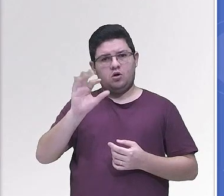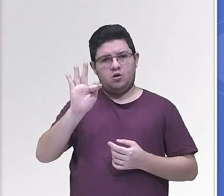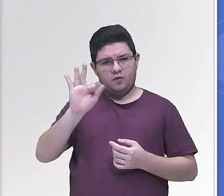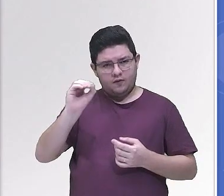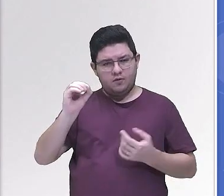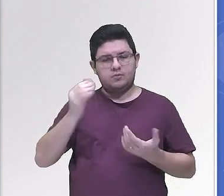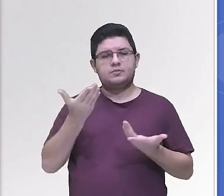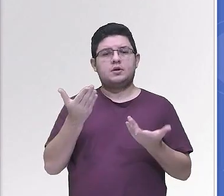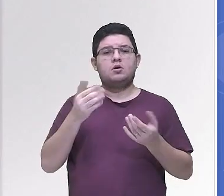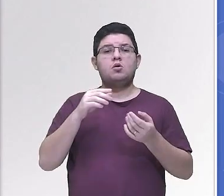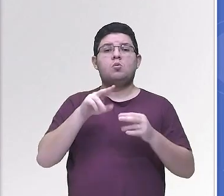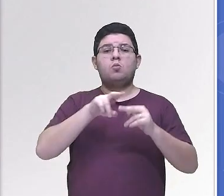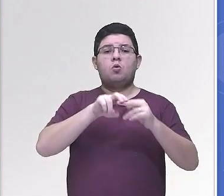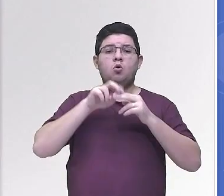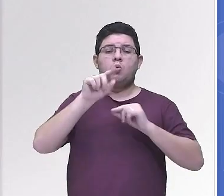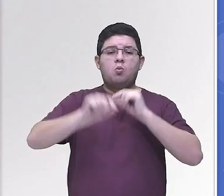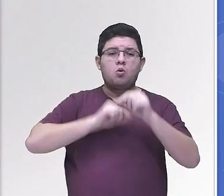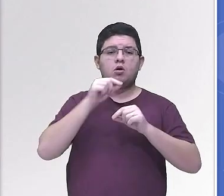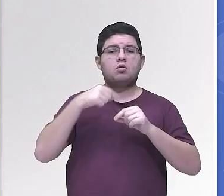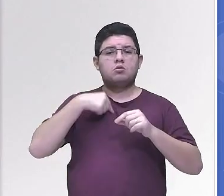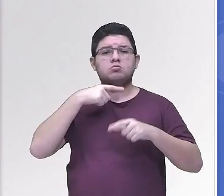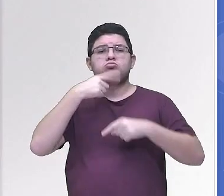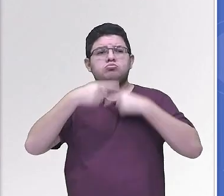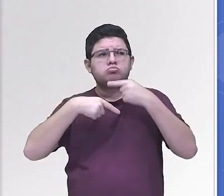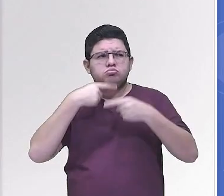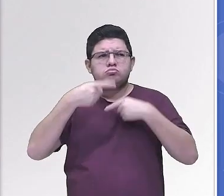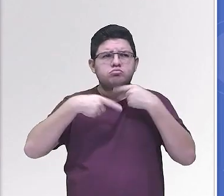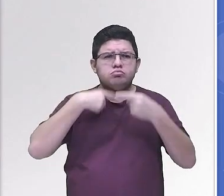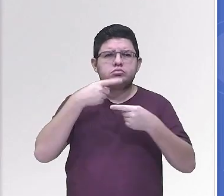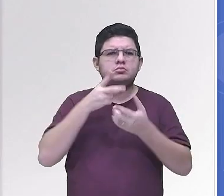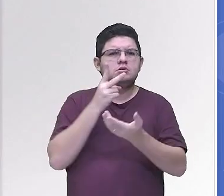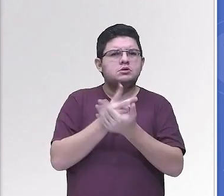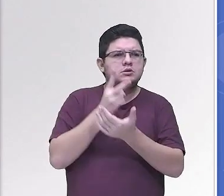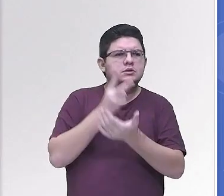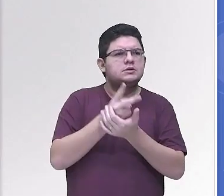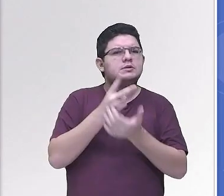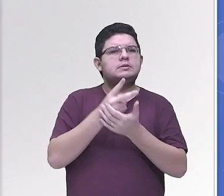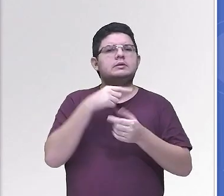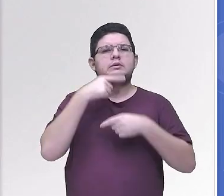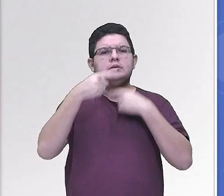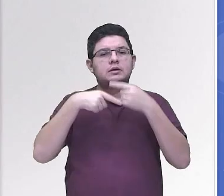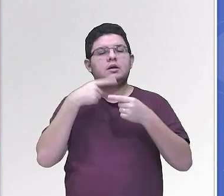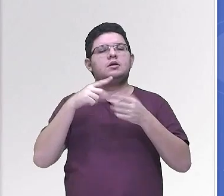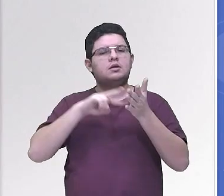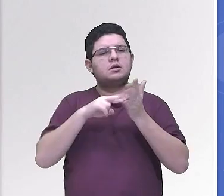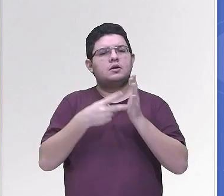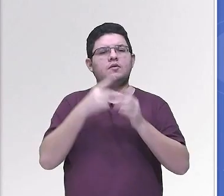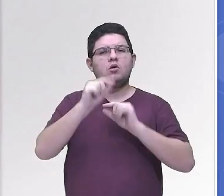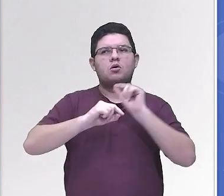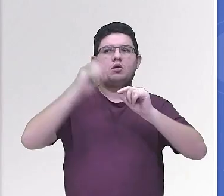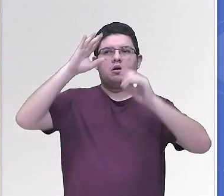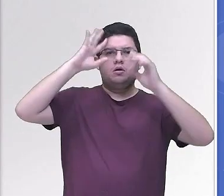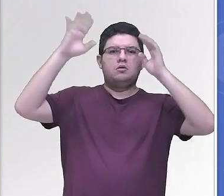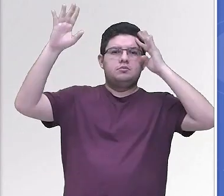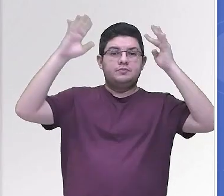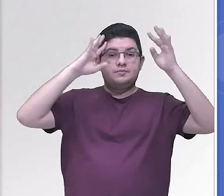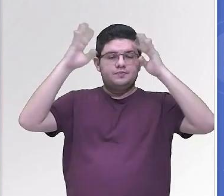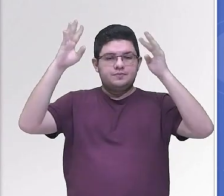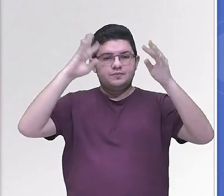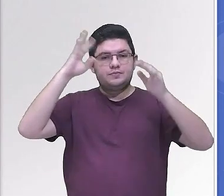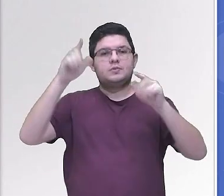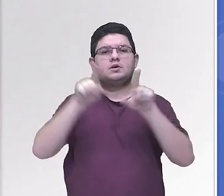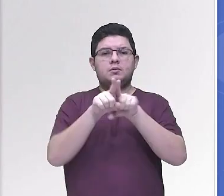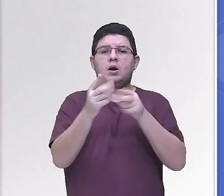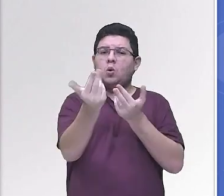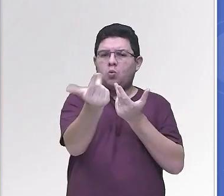nosso dia e perguntas quando vamos nos deitar. Isso aí é filosofar. Então a gente tem que estar atento a isso daí. Só que eu não posso filosofar de qualquer